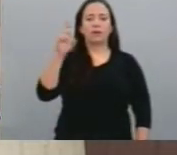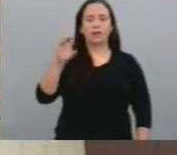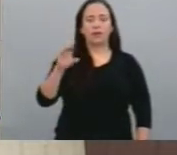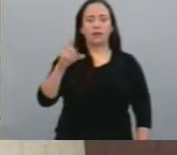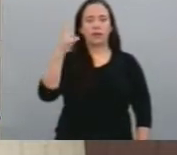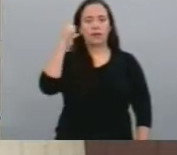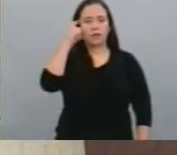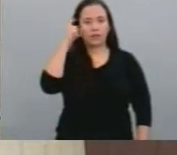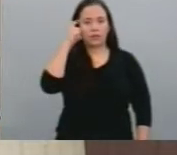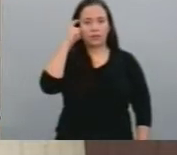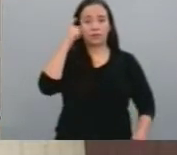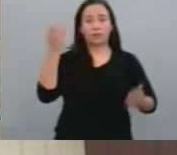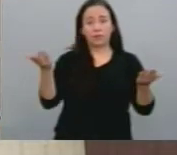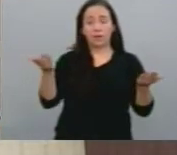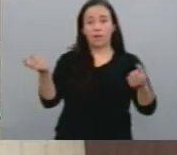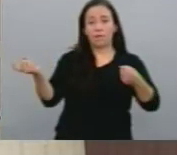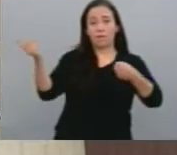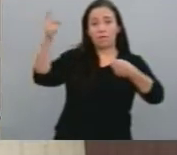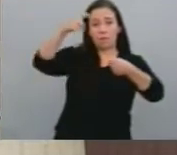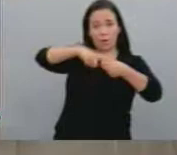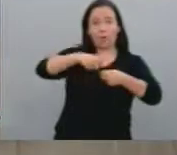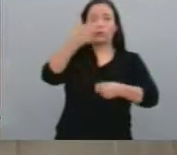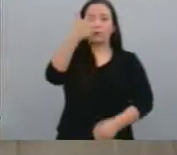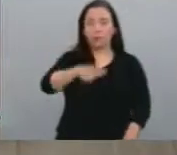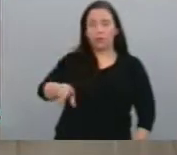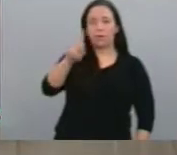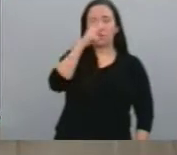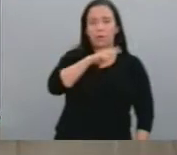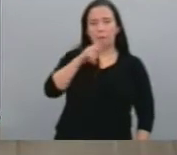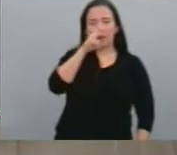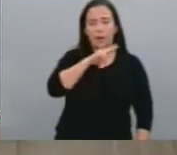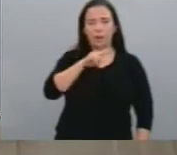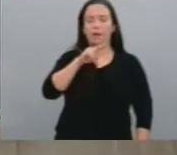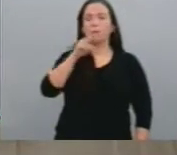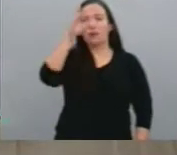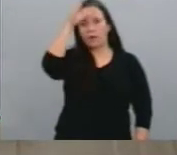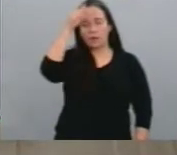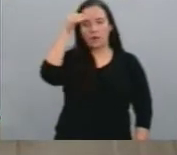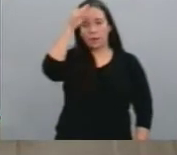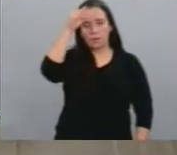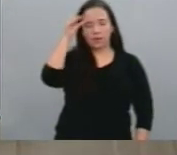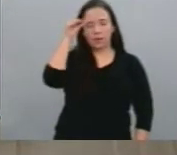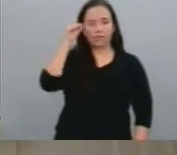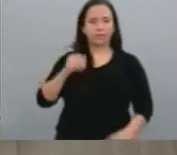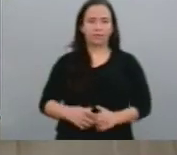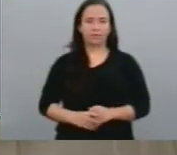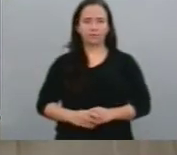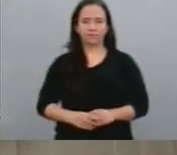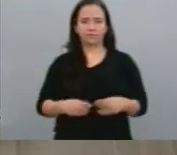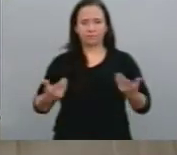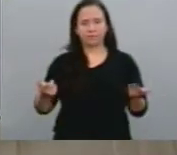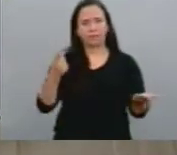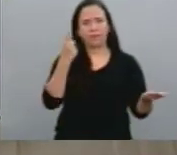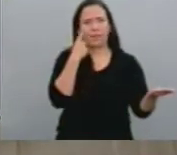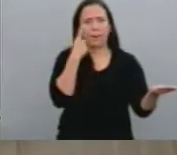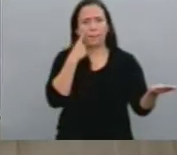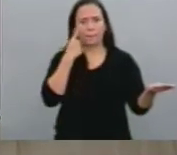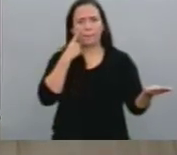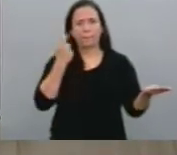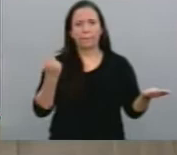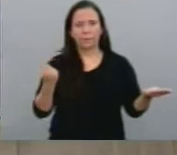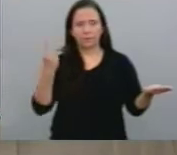volta a Camilo. É impressionante como esta